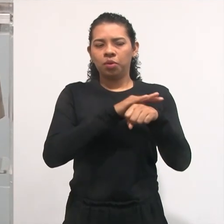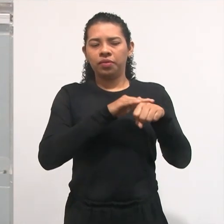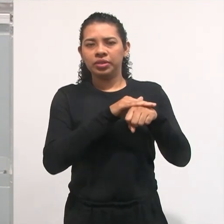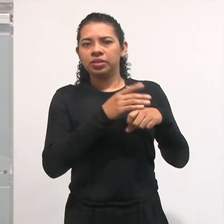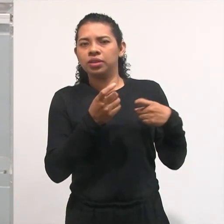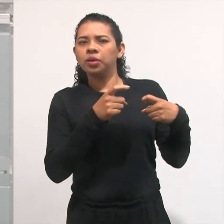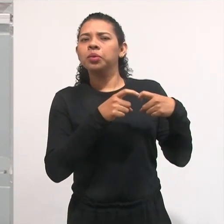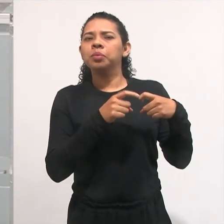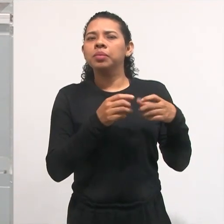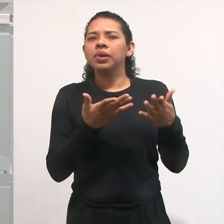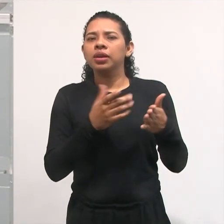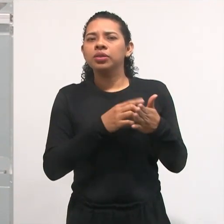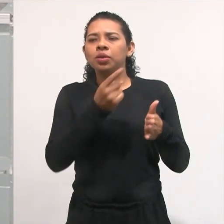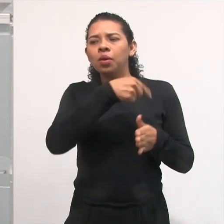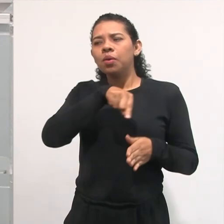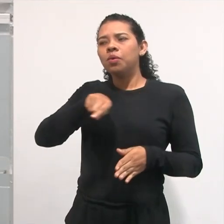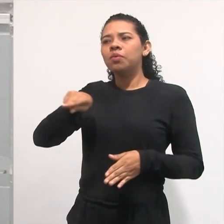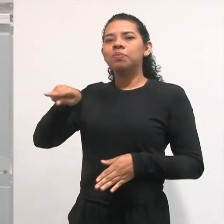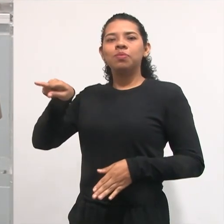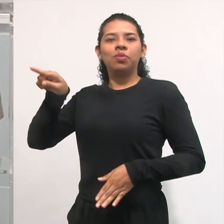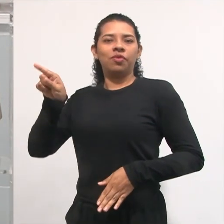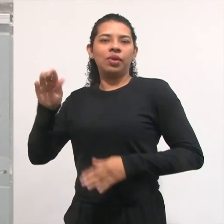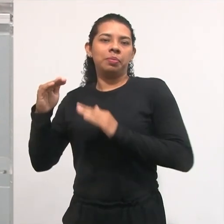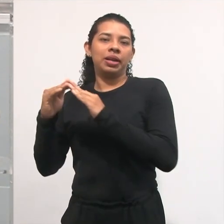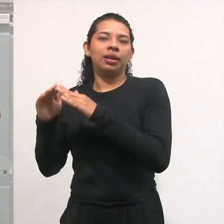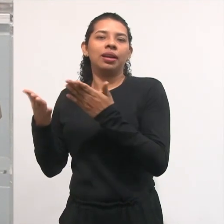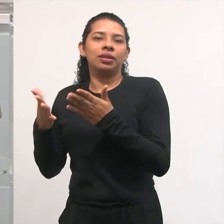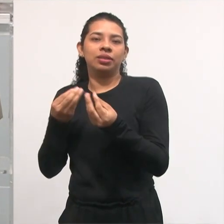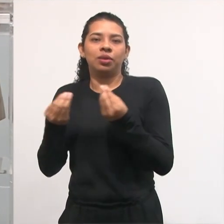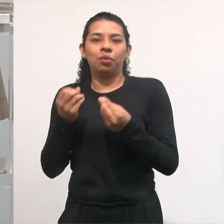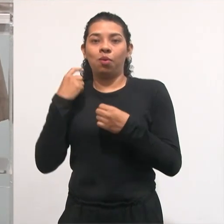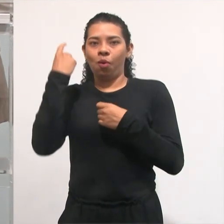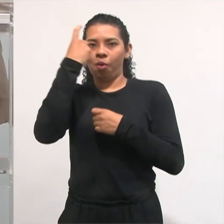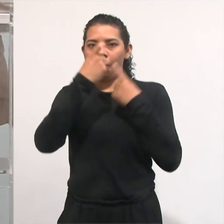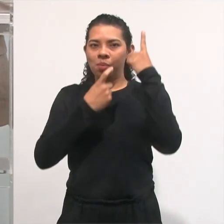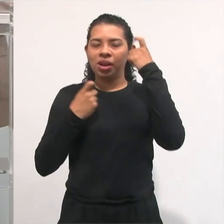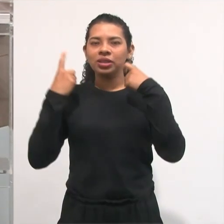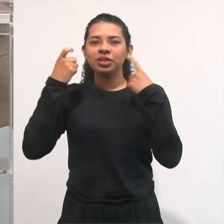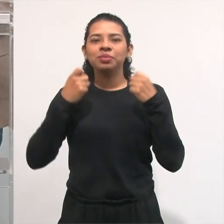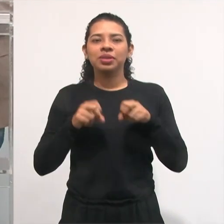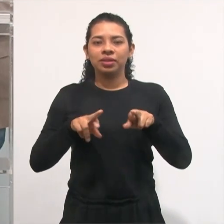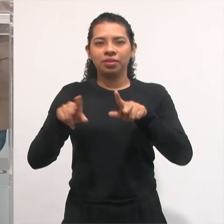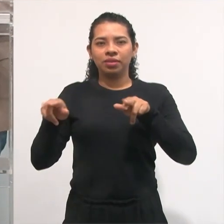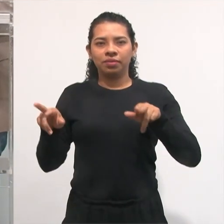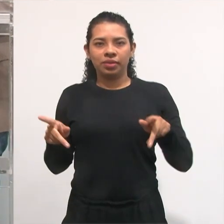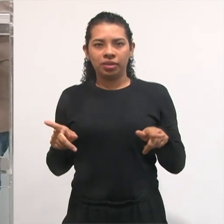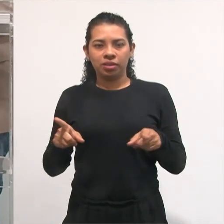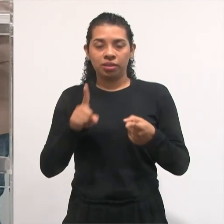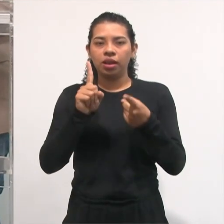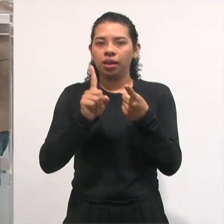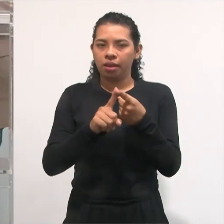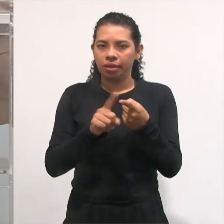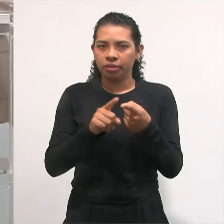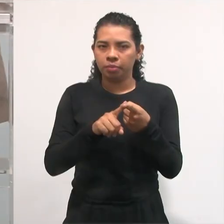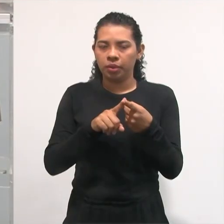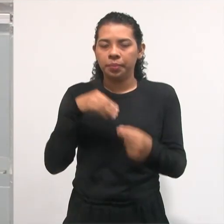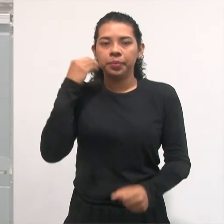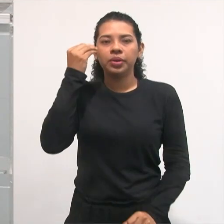entendeu? Por exemplo, poderia ser uma situação como essa, mas observação, algo do tipo. E experimento é quando você aplica